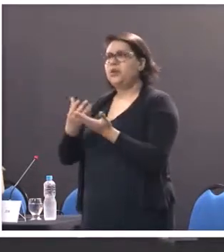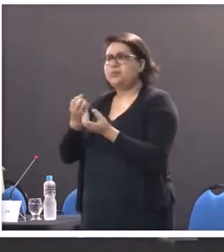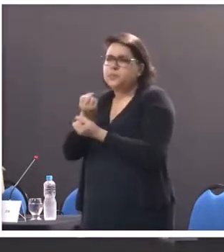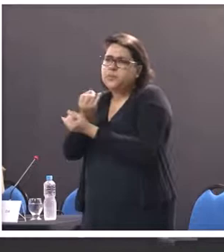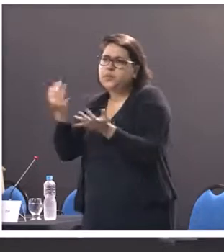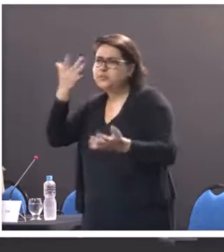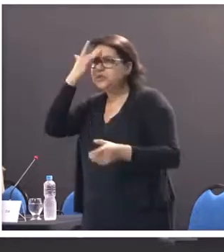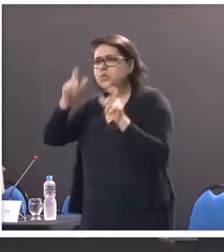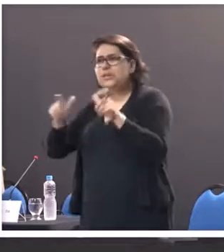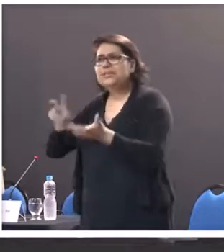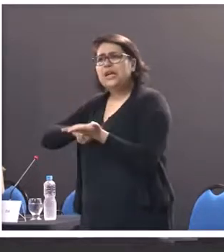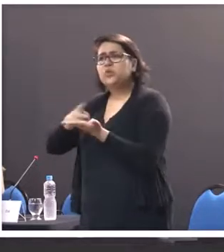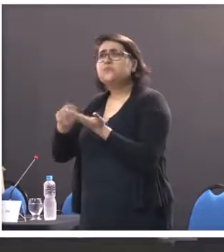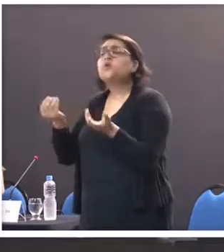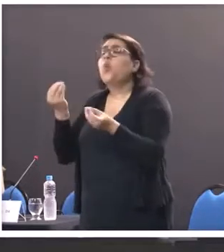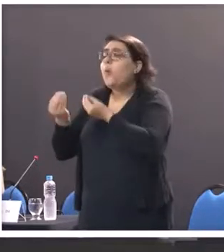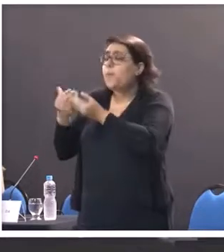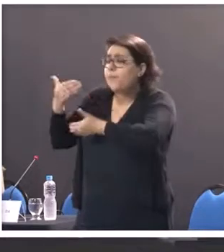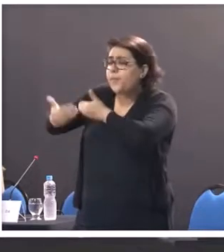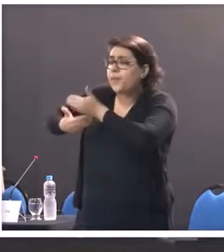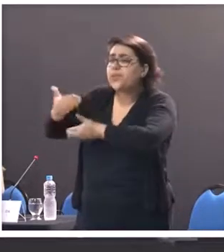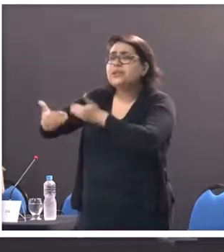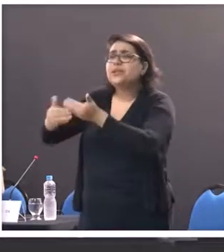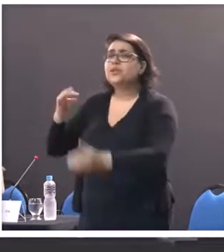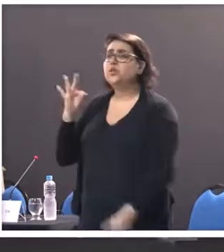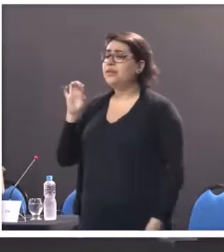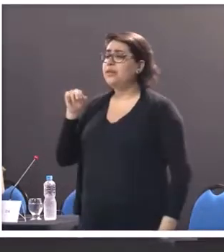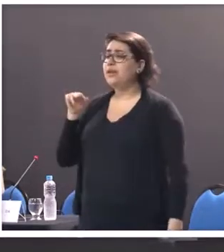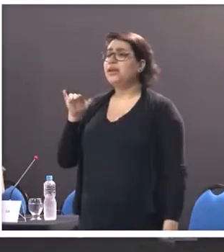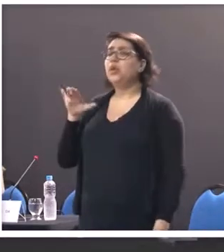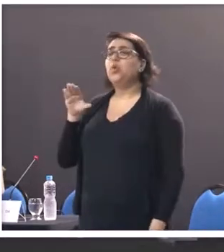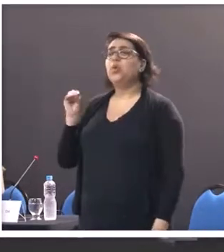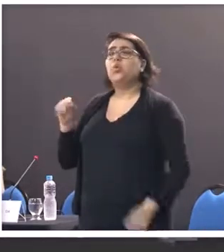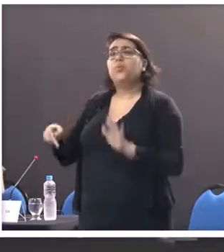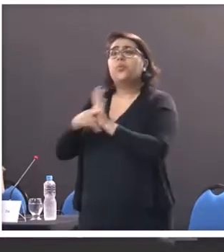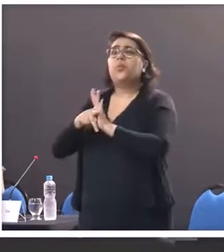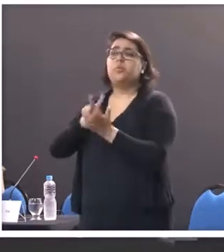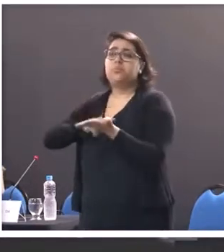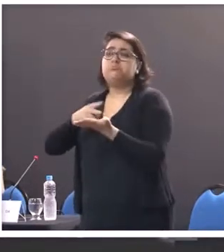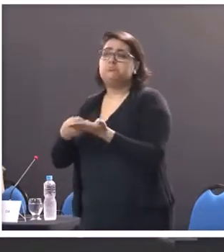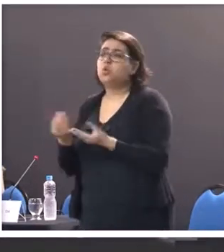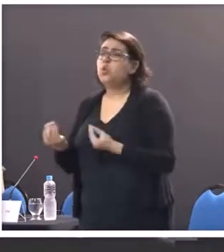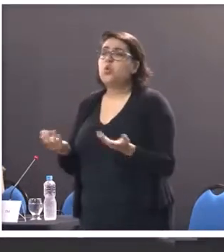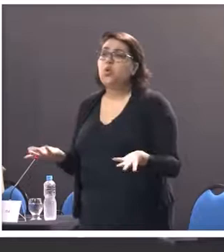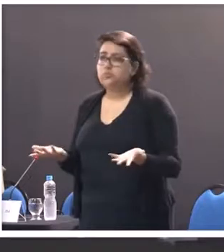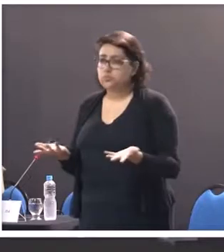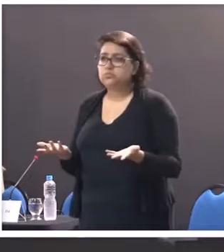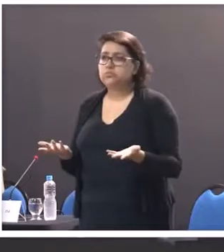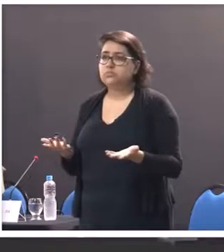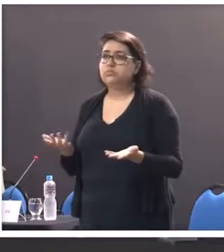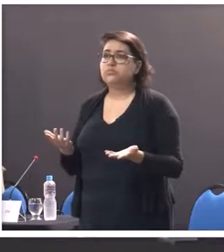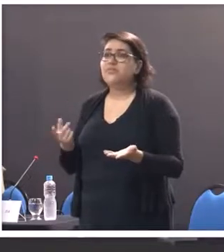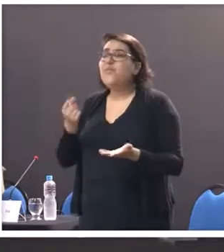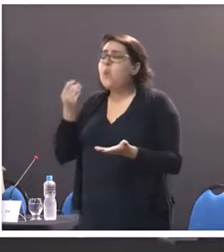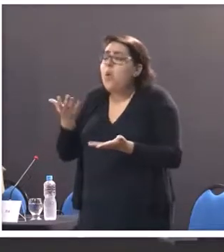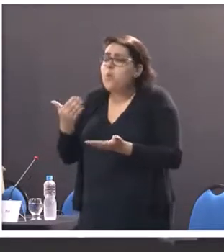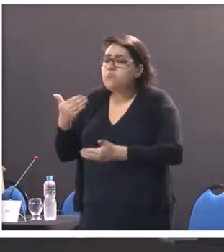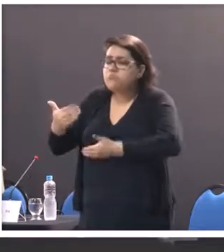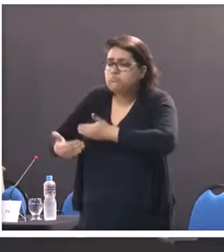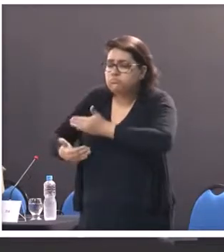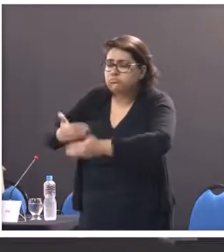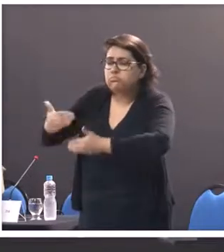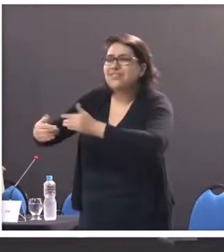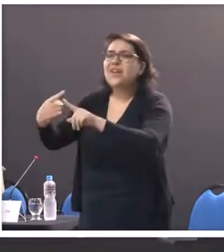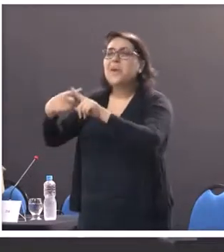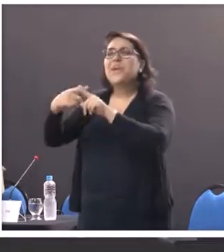são os procedimentos técnicos que a gente utiliza na tradução, né? Para onde a gente caminha, por que o estudo